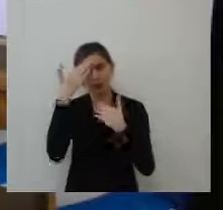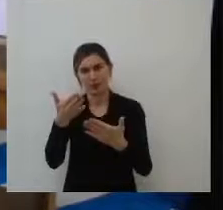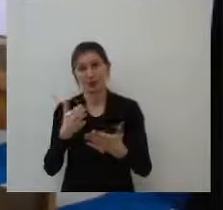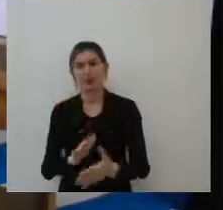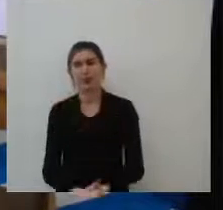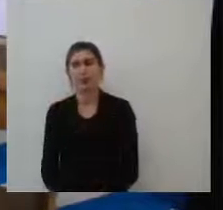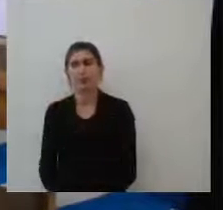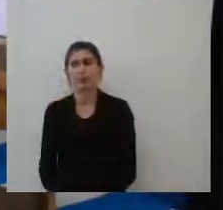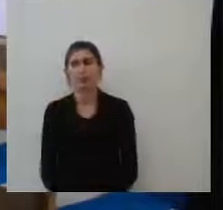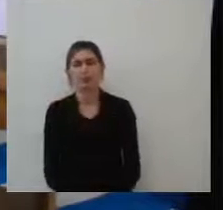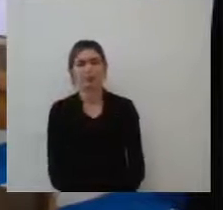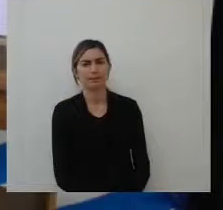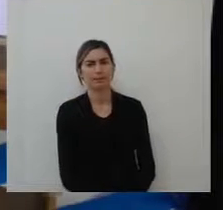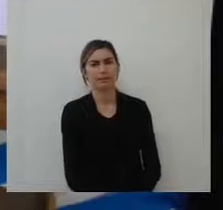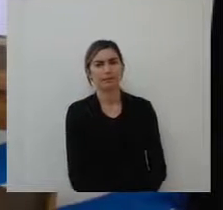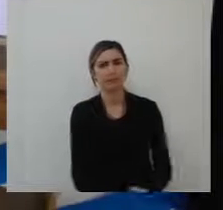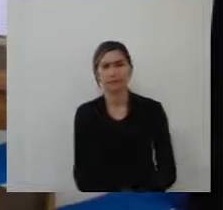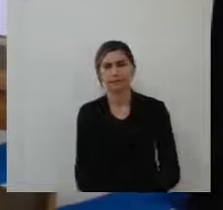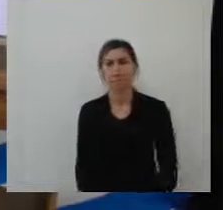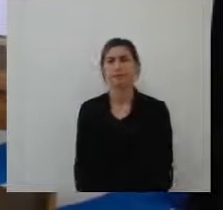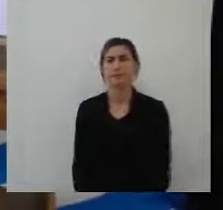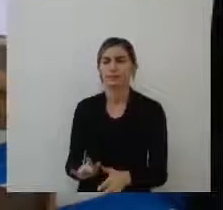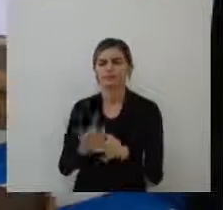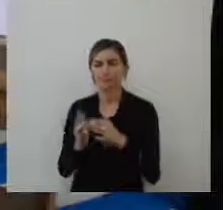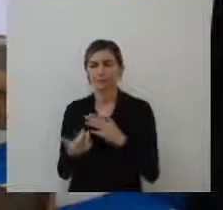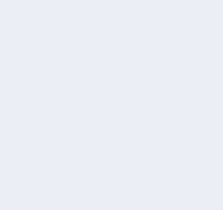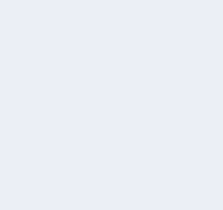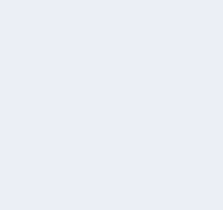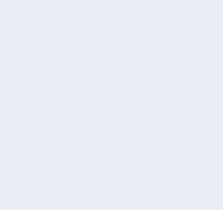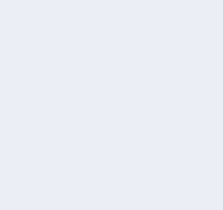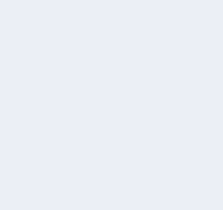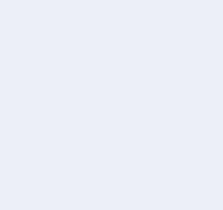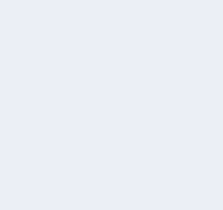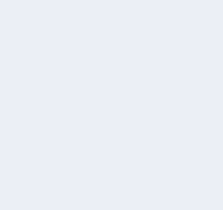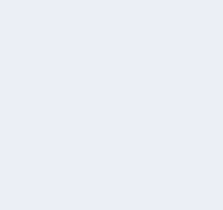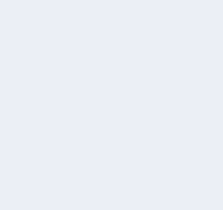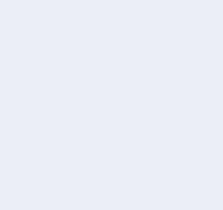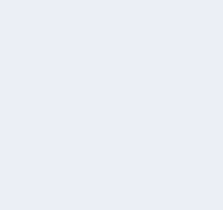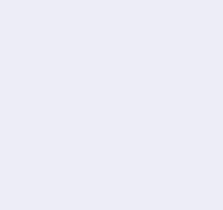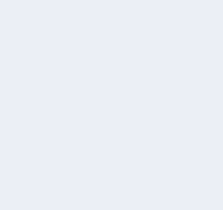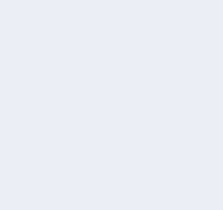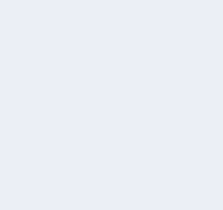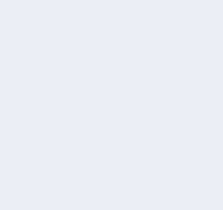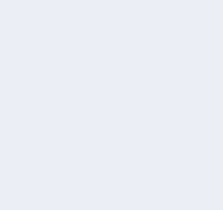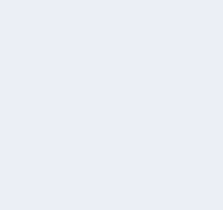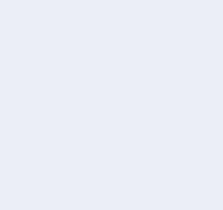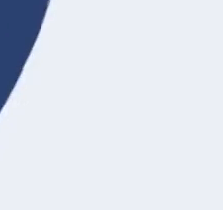Me sigam lá nas redes sociais. Valeu!